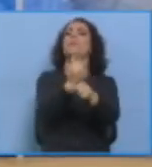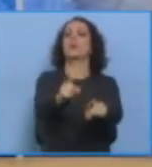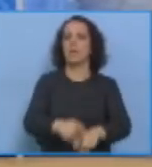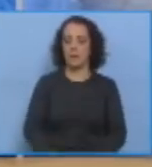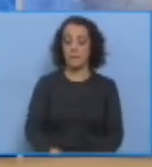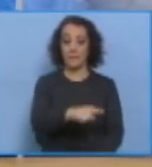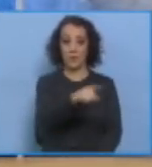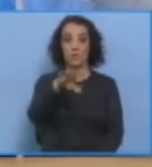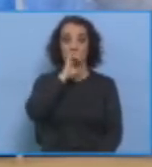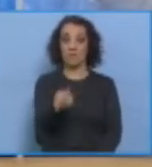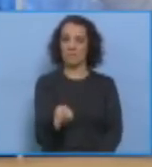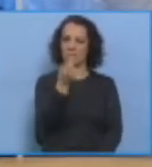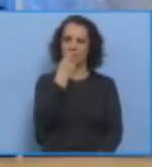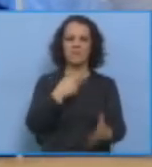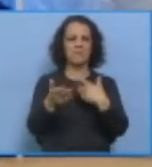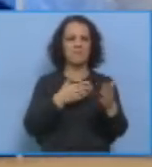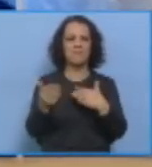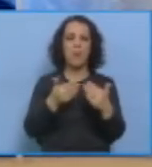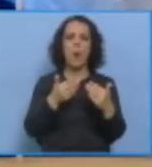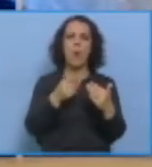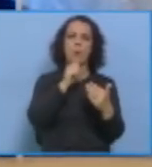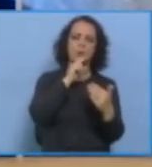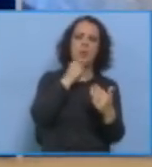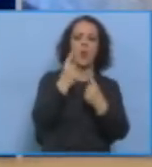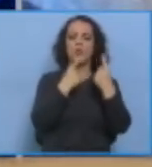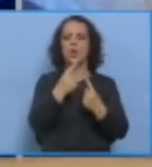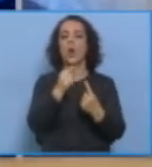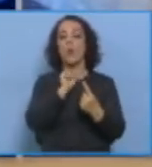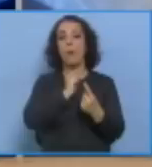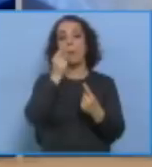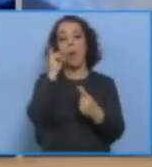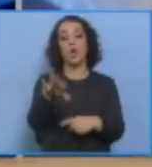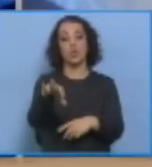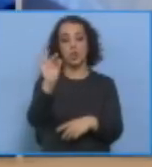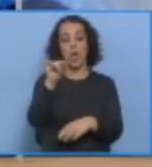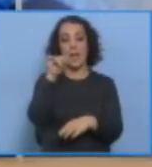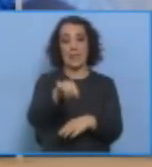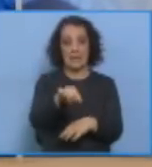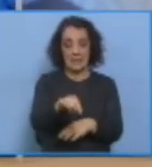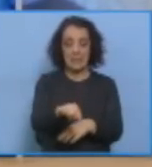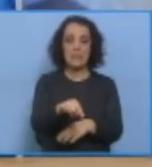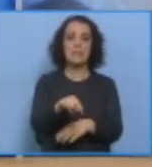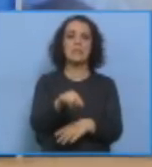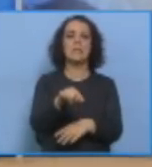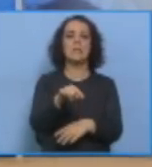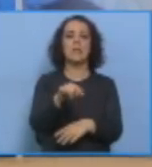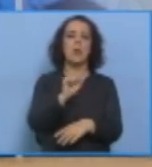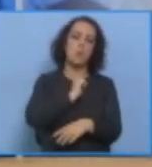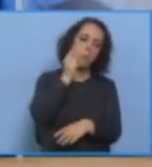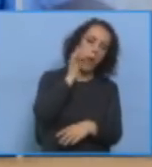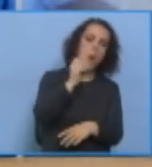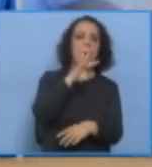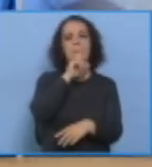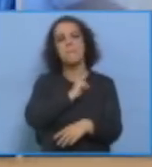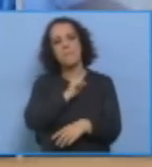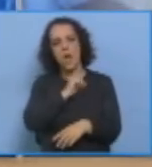questionário, os filhos, independentemente da ordem de poder não ser exatamente a mesma, disseram, o meu pai escolhe isto e na síntese foram exatamente os 3, o meu pai ou a minha mãe